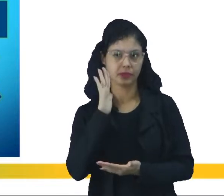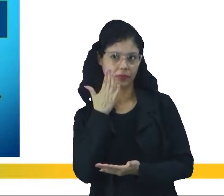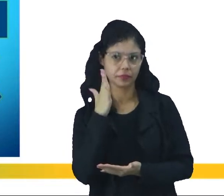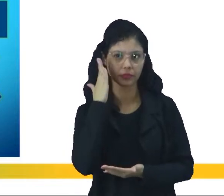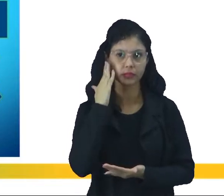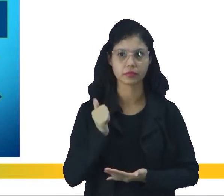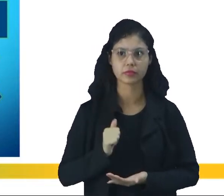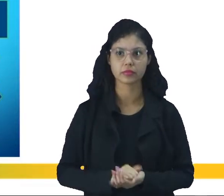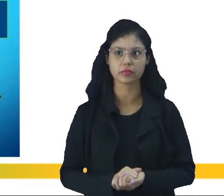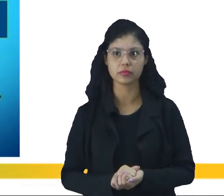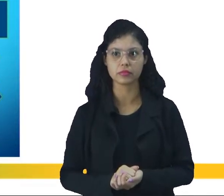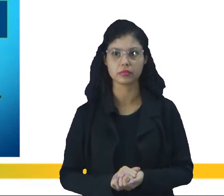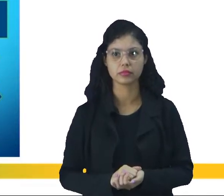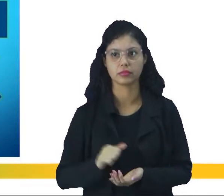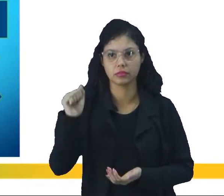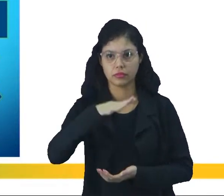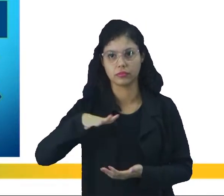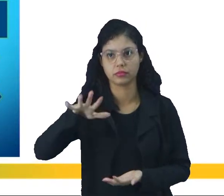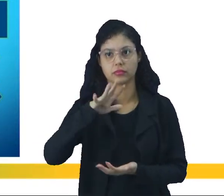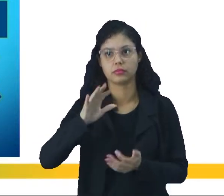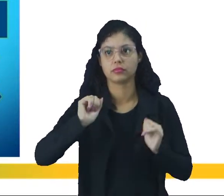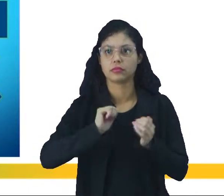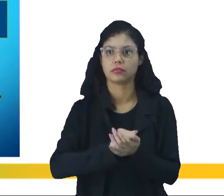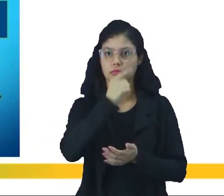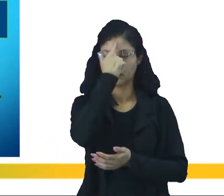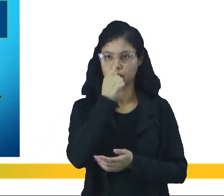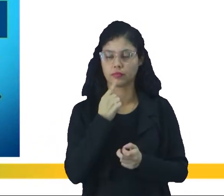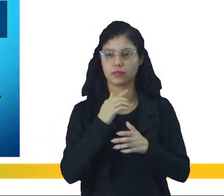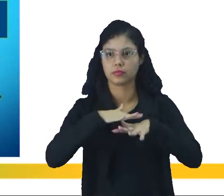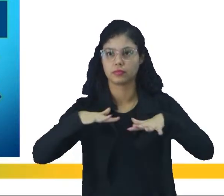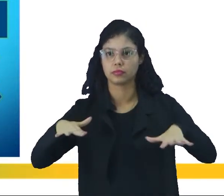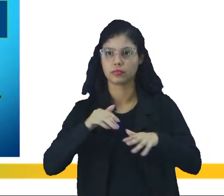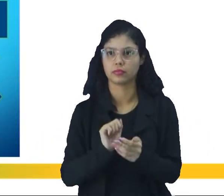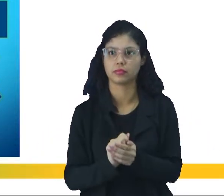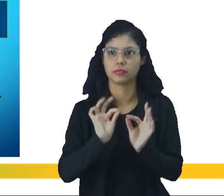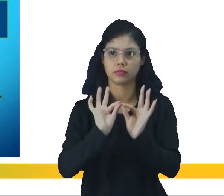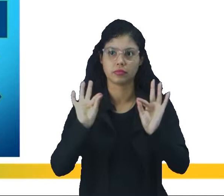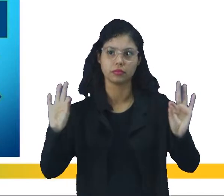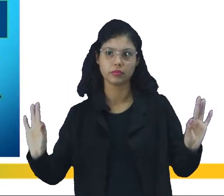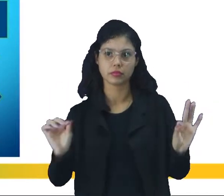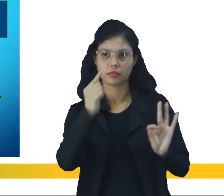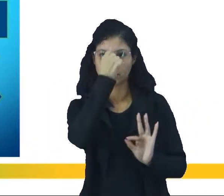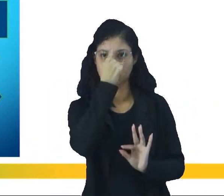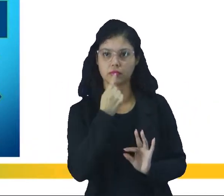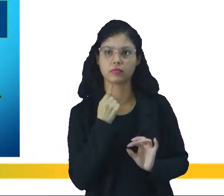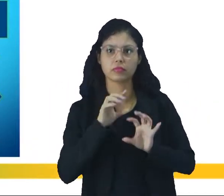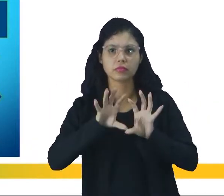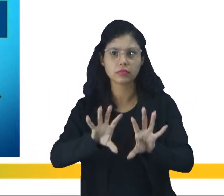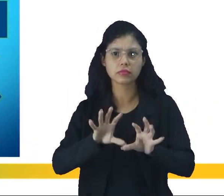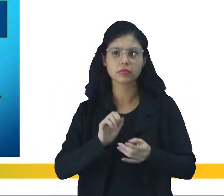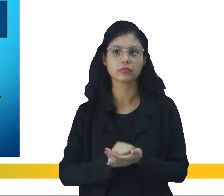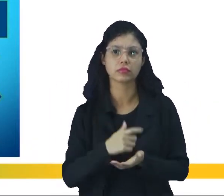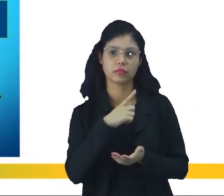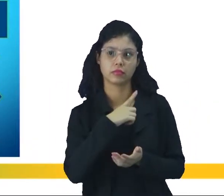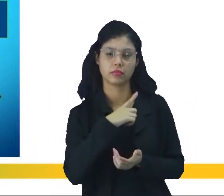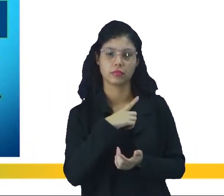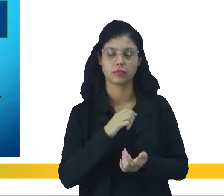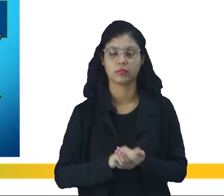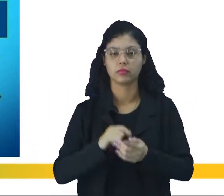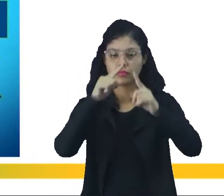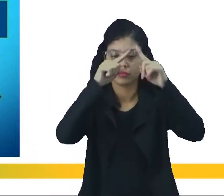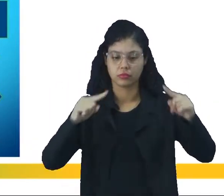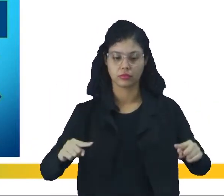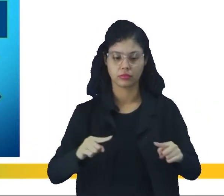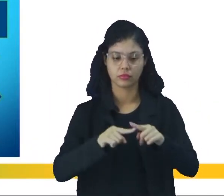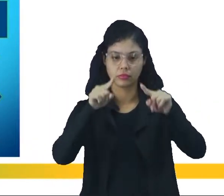noção. As áreas das figuras planas medem o tamanho da superfície da figura. Como assim? Eu tenho figuras,